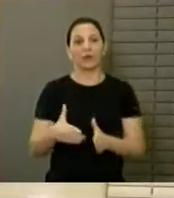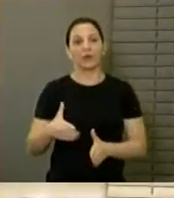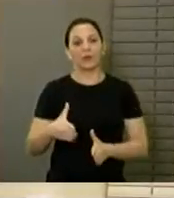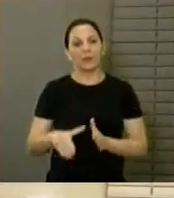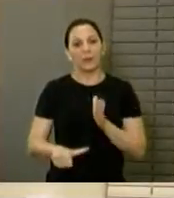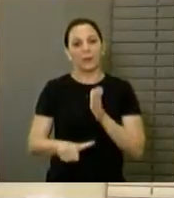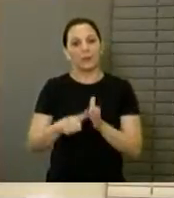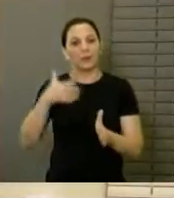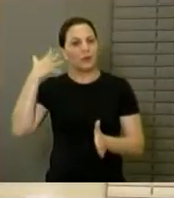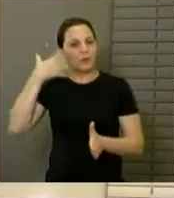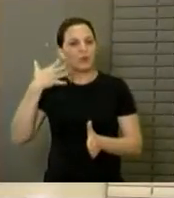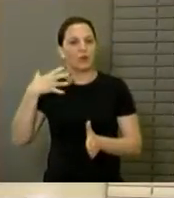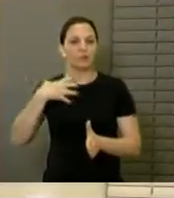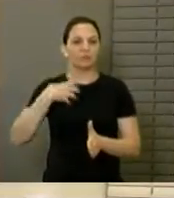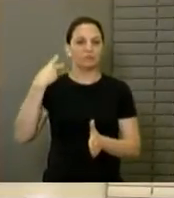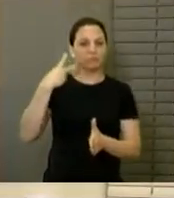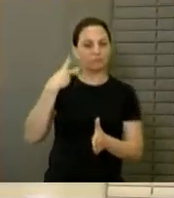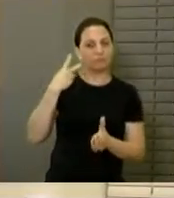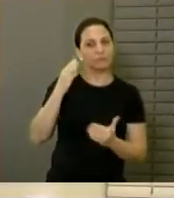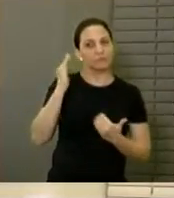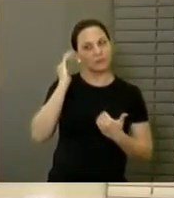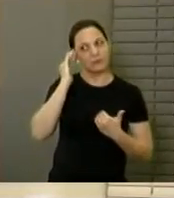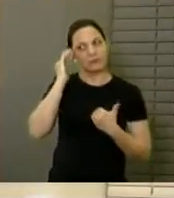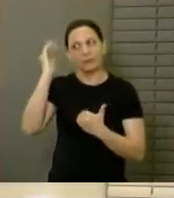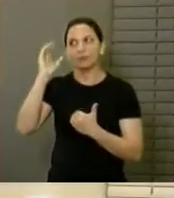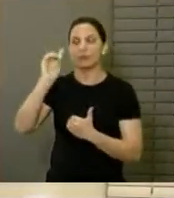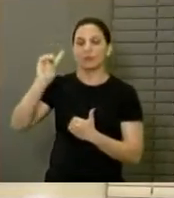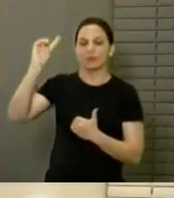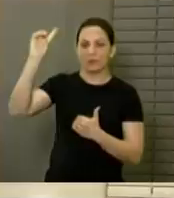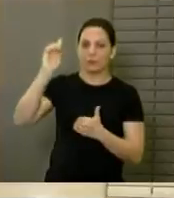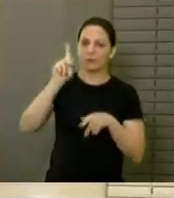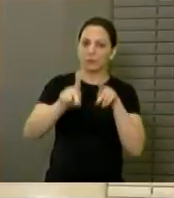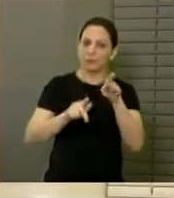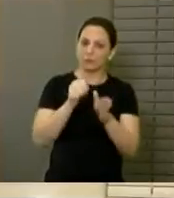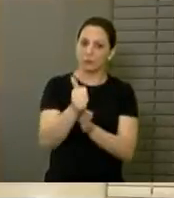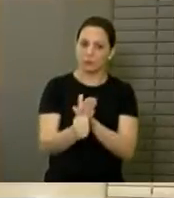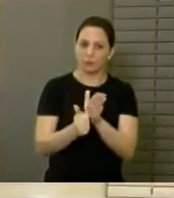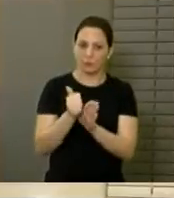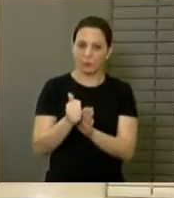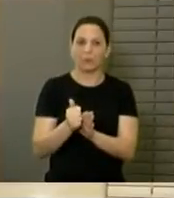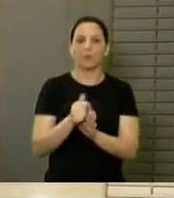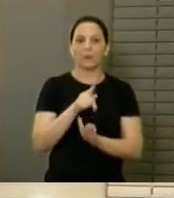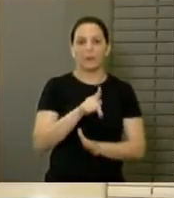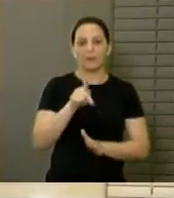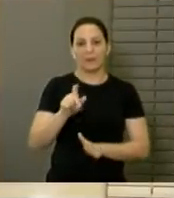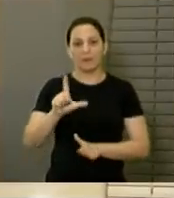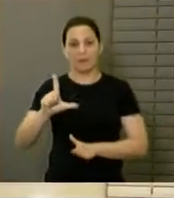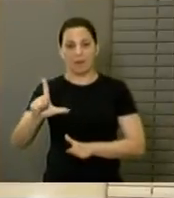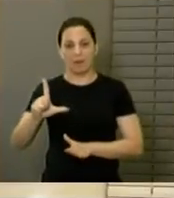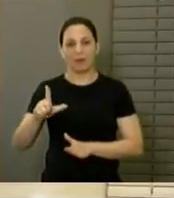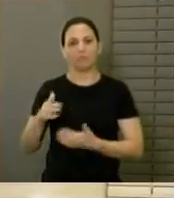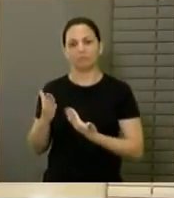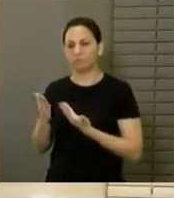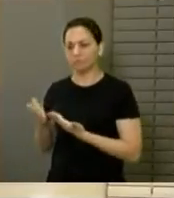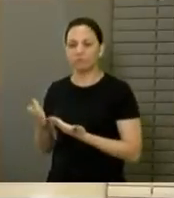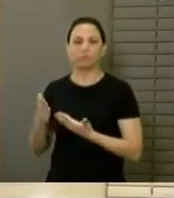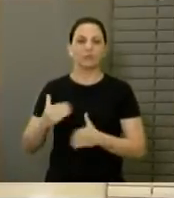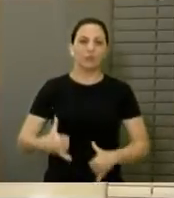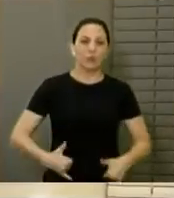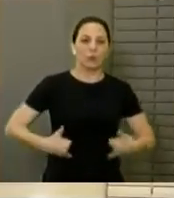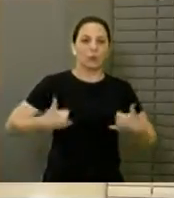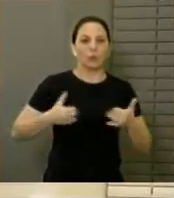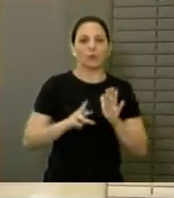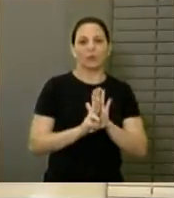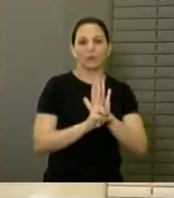vereador, agradeço a Deus pela oportunidade, ao povo de Araraquara e ao PPL, meu partido, pela honra de estar